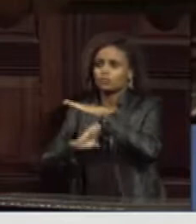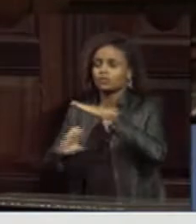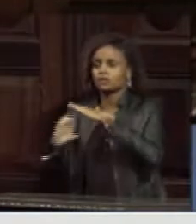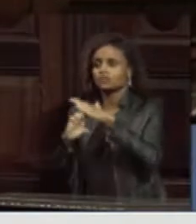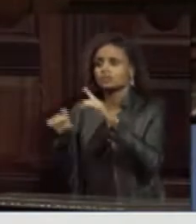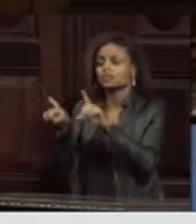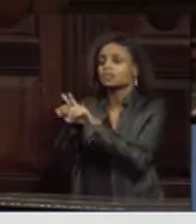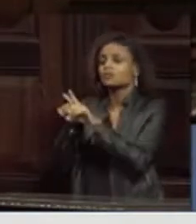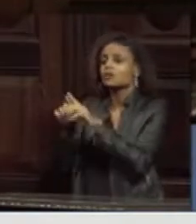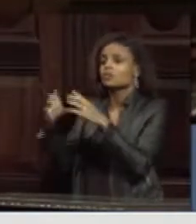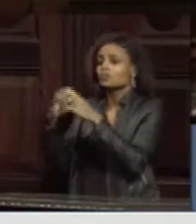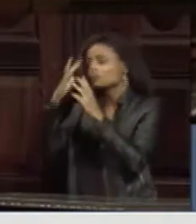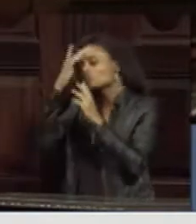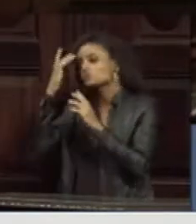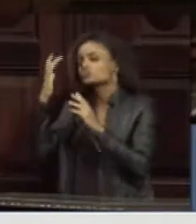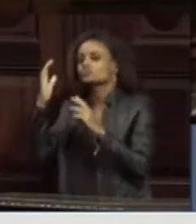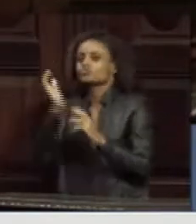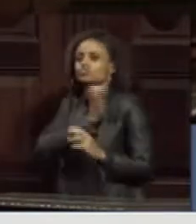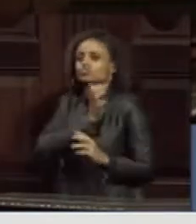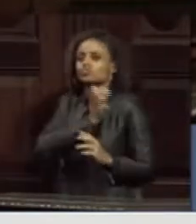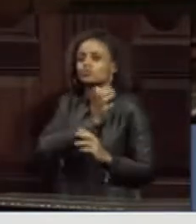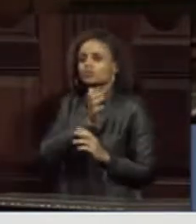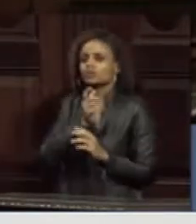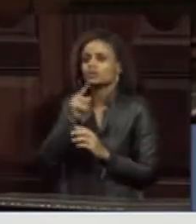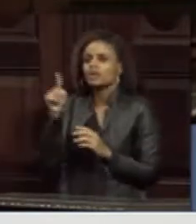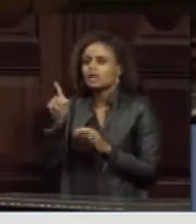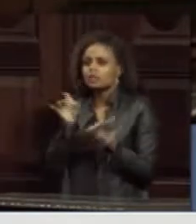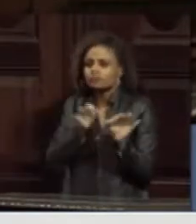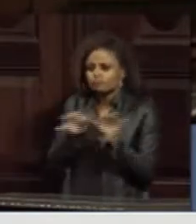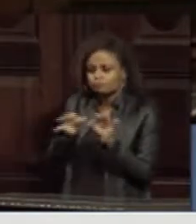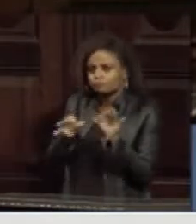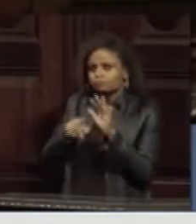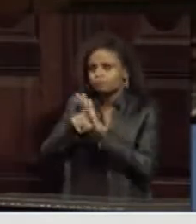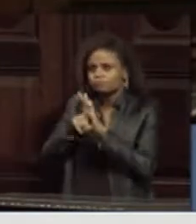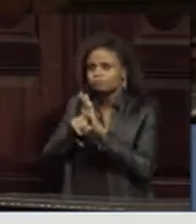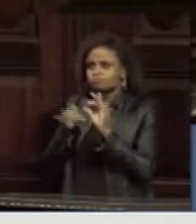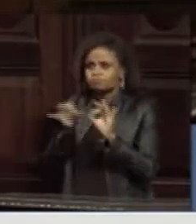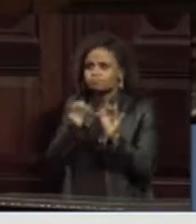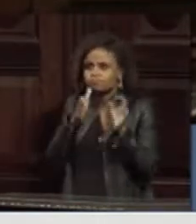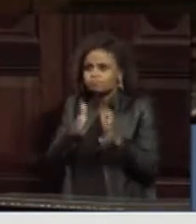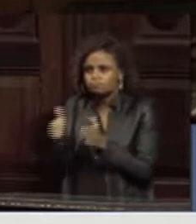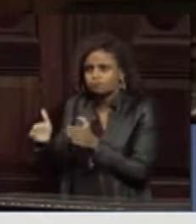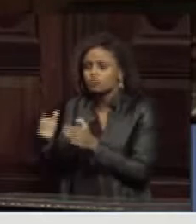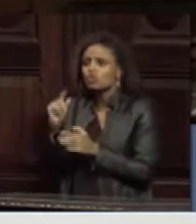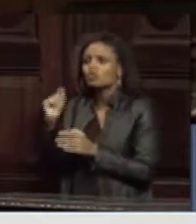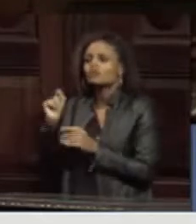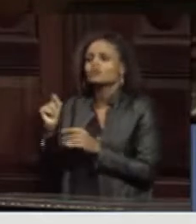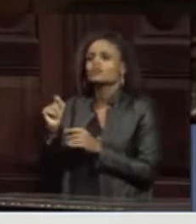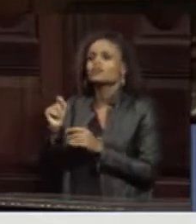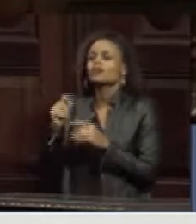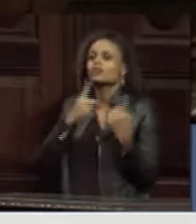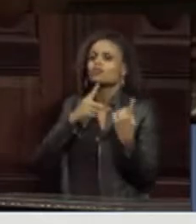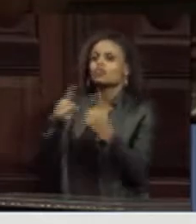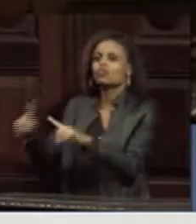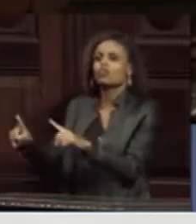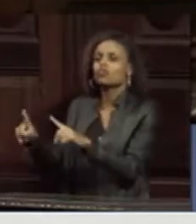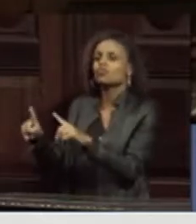se estruturou para dilapidar a República e